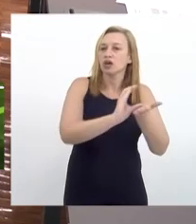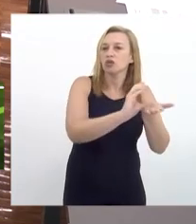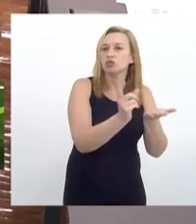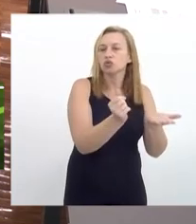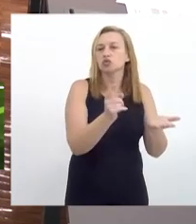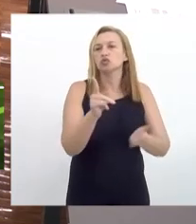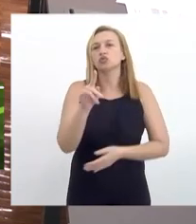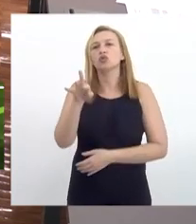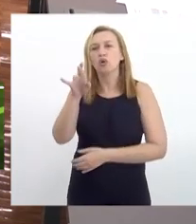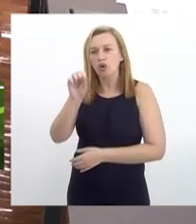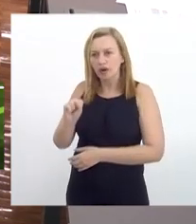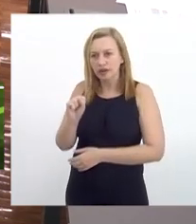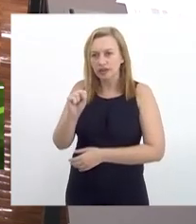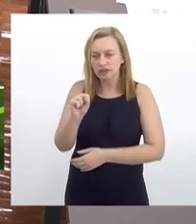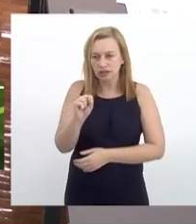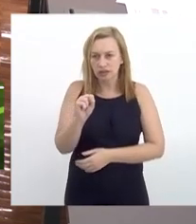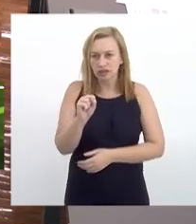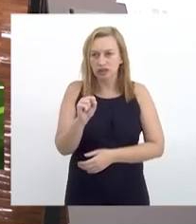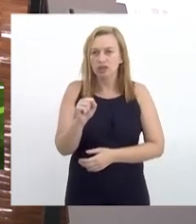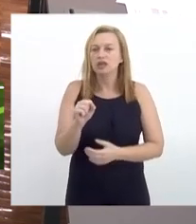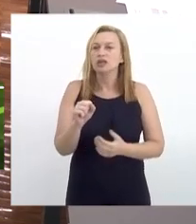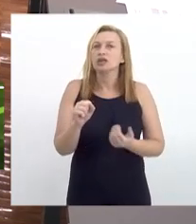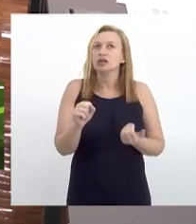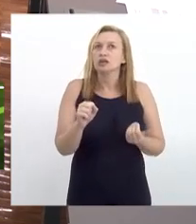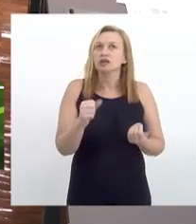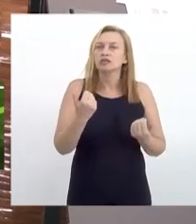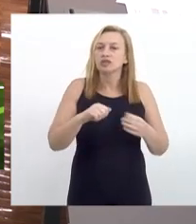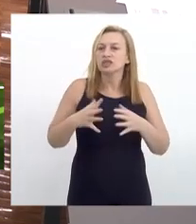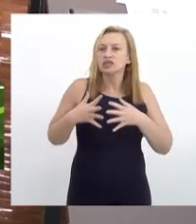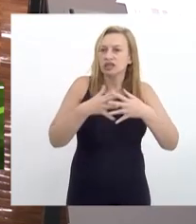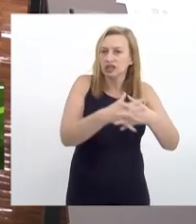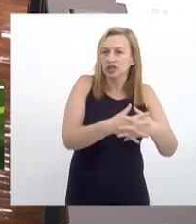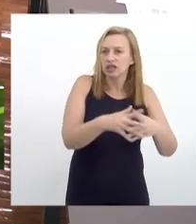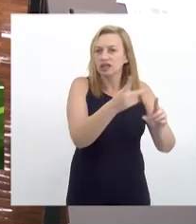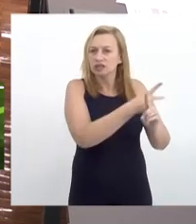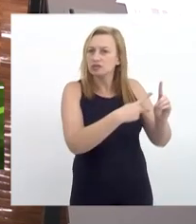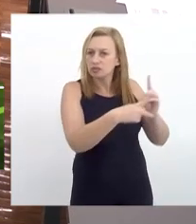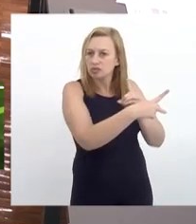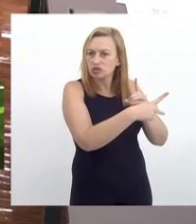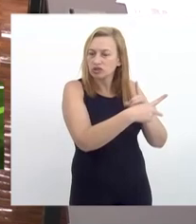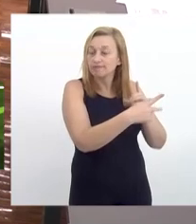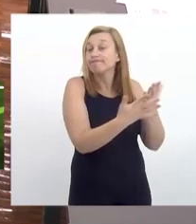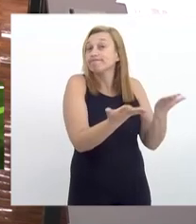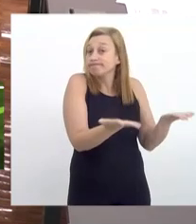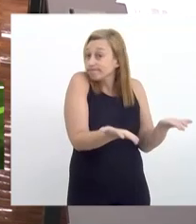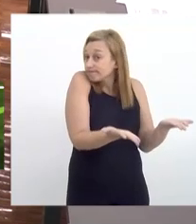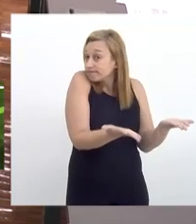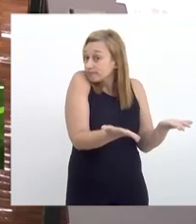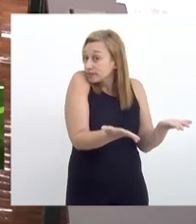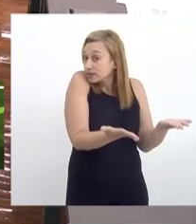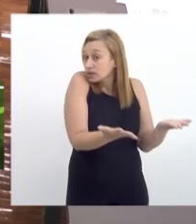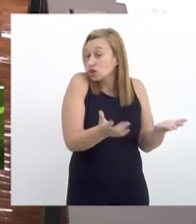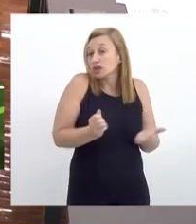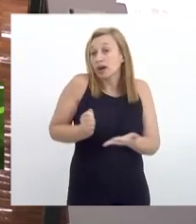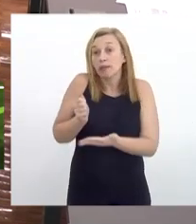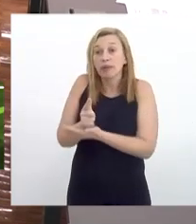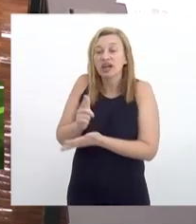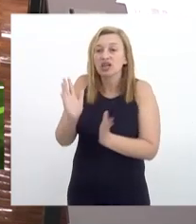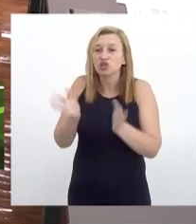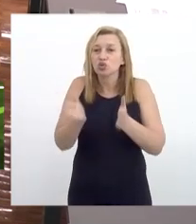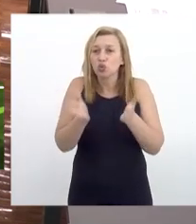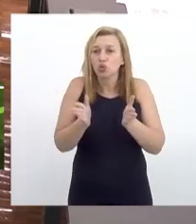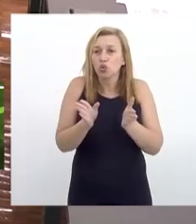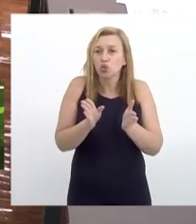emenda constitucional do fundo ele tem que ser integralizado ao Rio e Previdência então o que se está pagando hoje dos